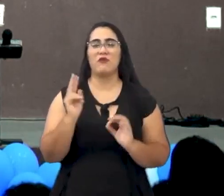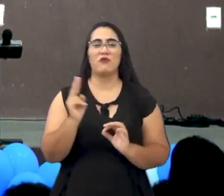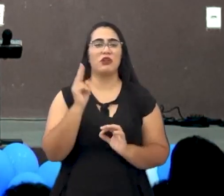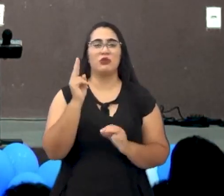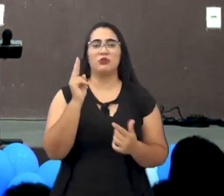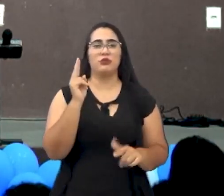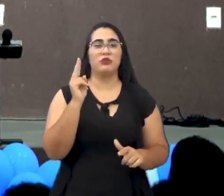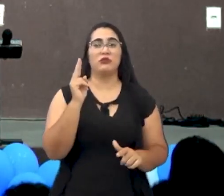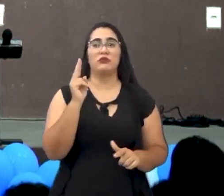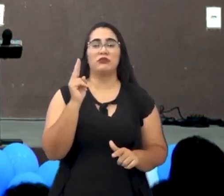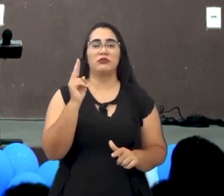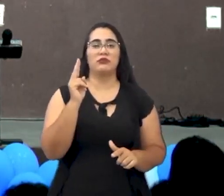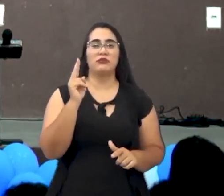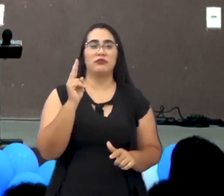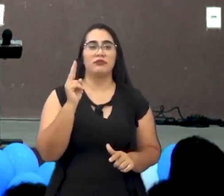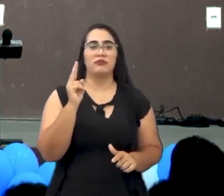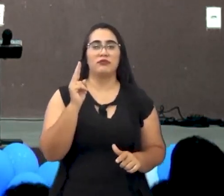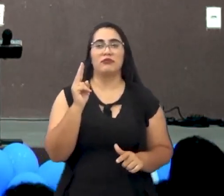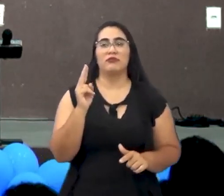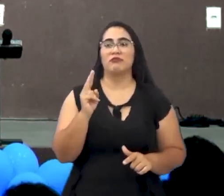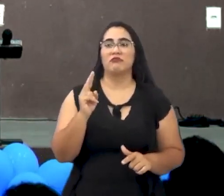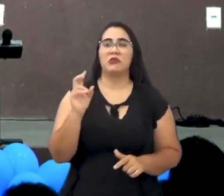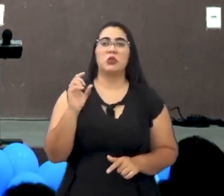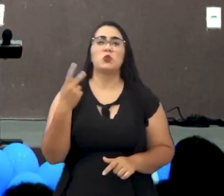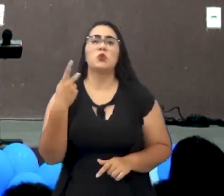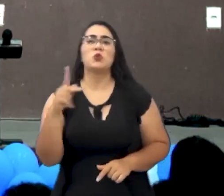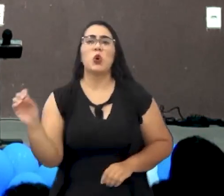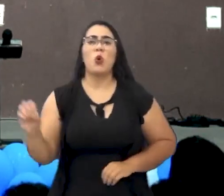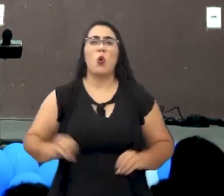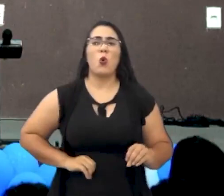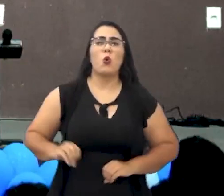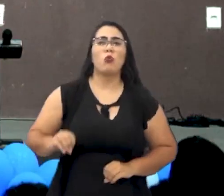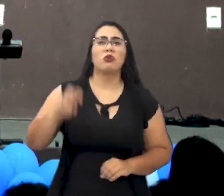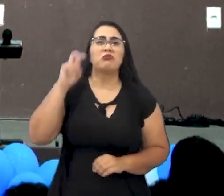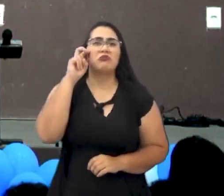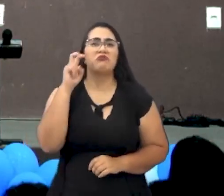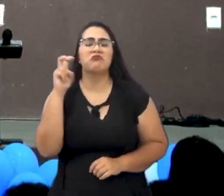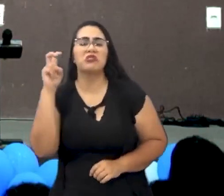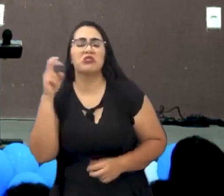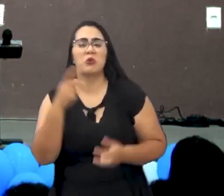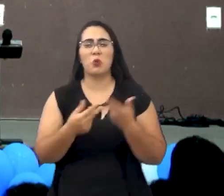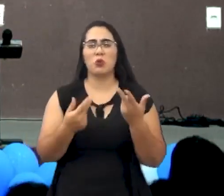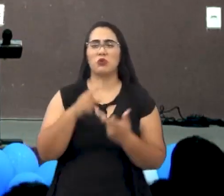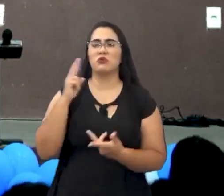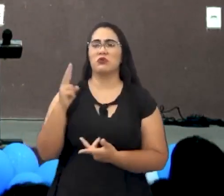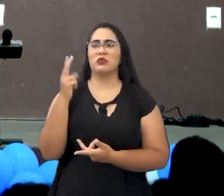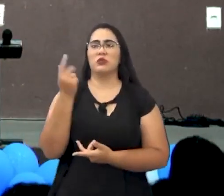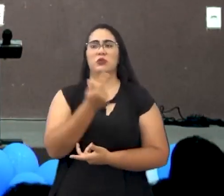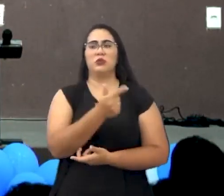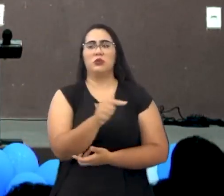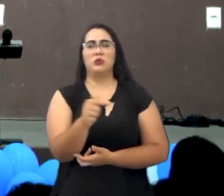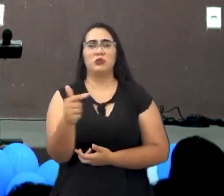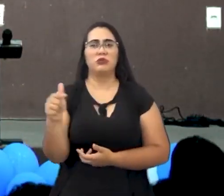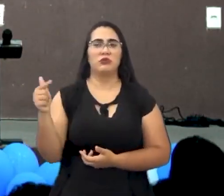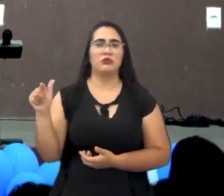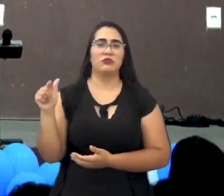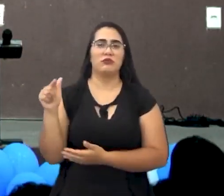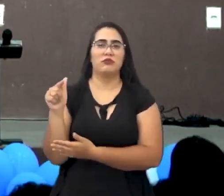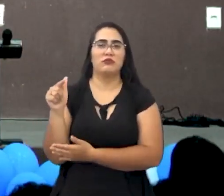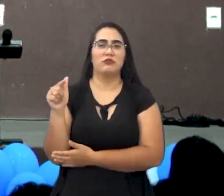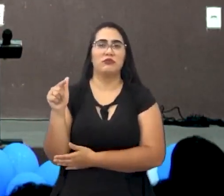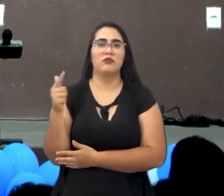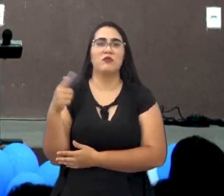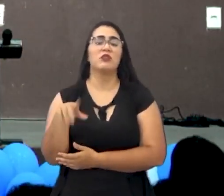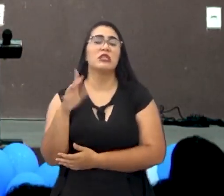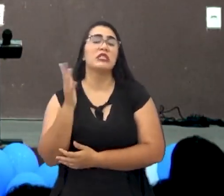nada. Tuas obras, tua inteligência, tua capacidade não vale de nada. Você